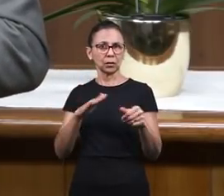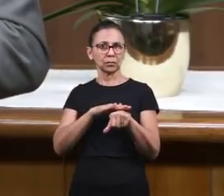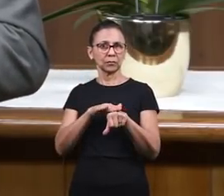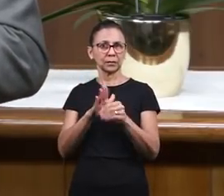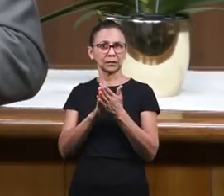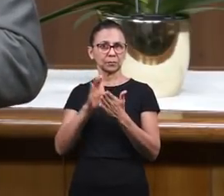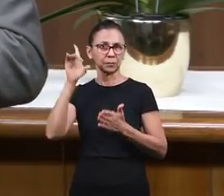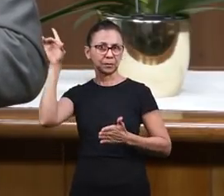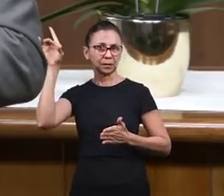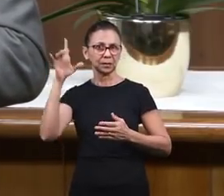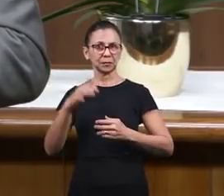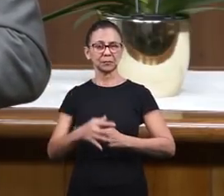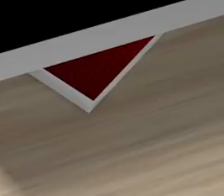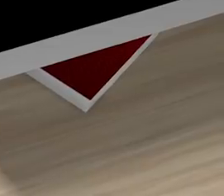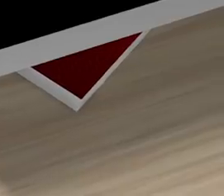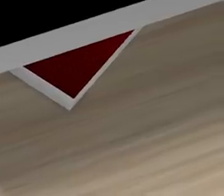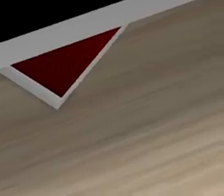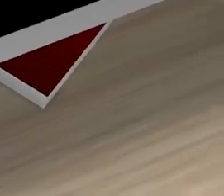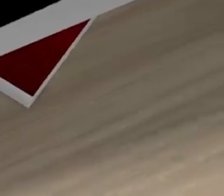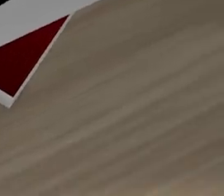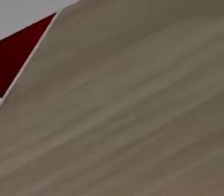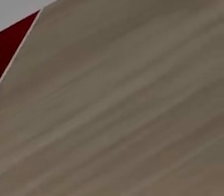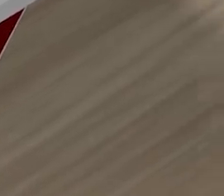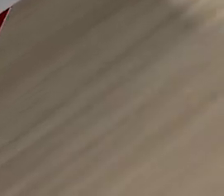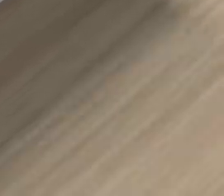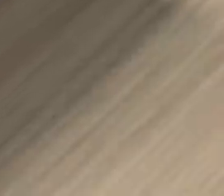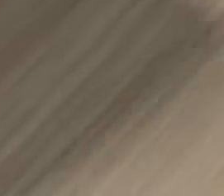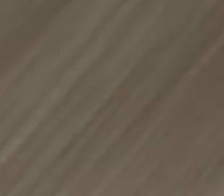programa Conversas Bíblicas.